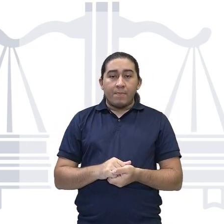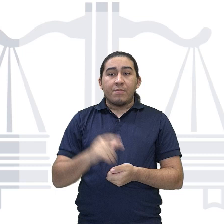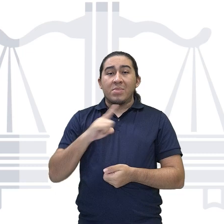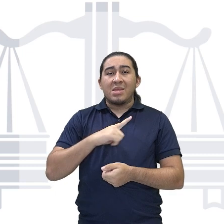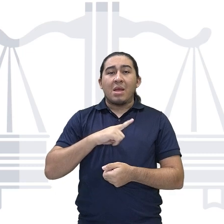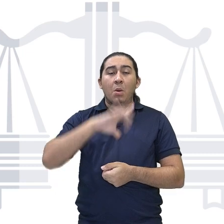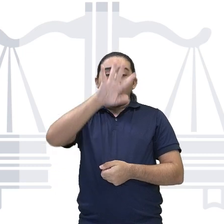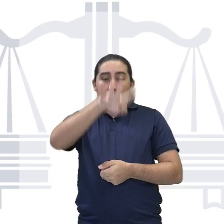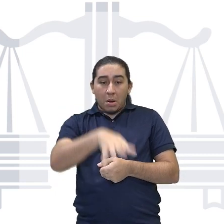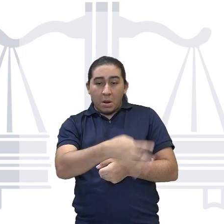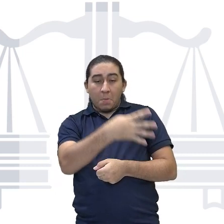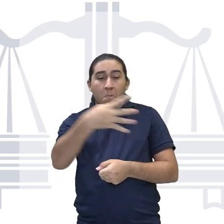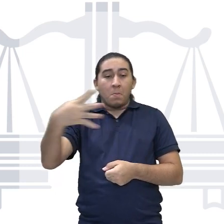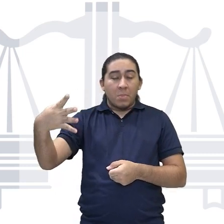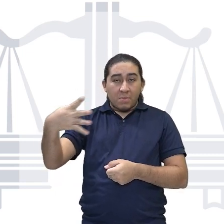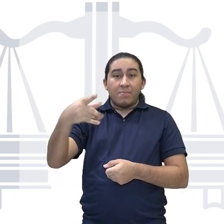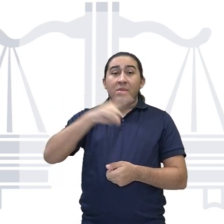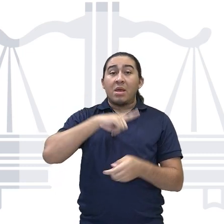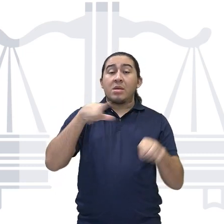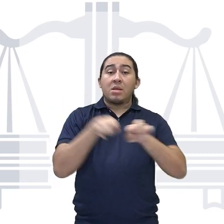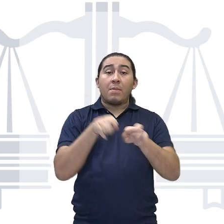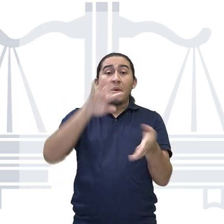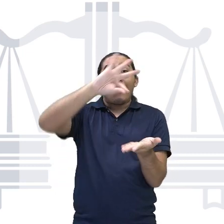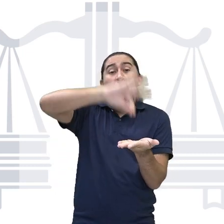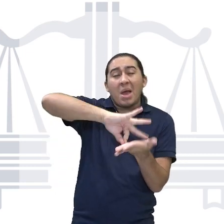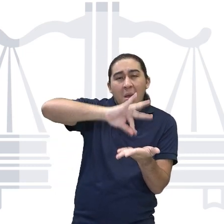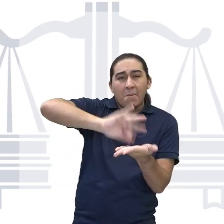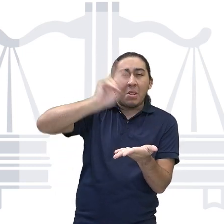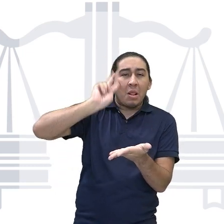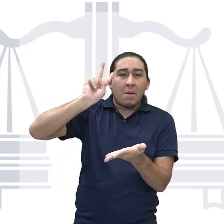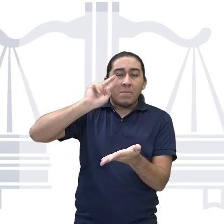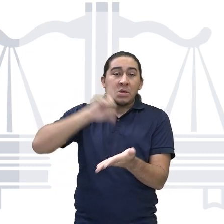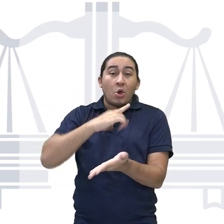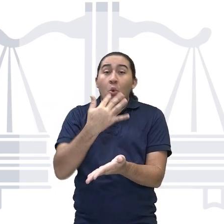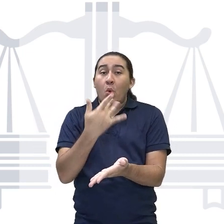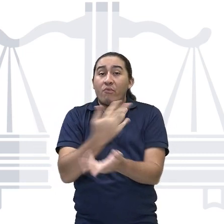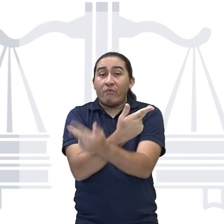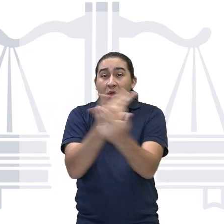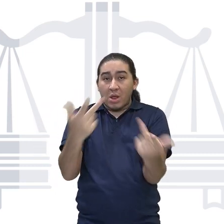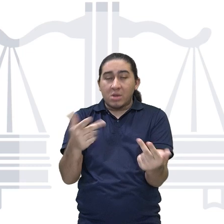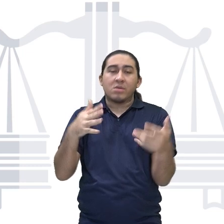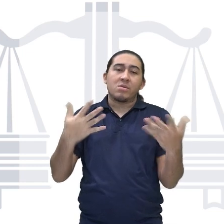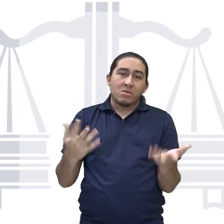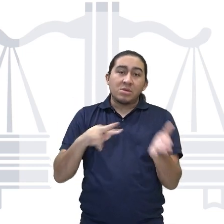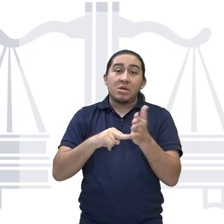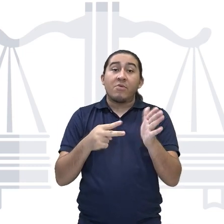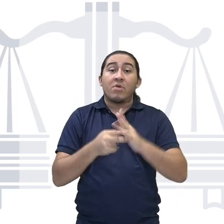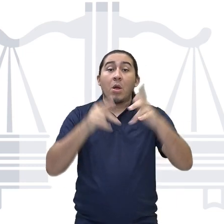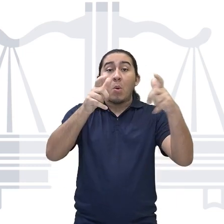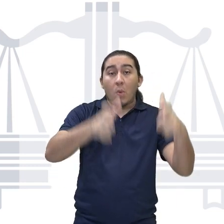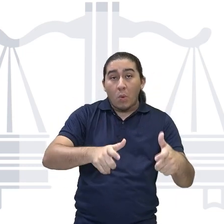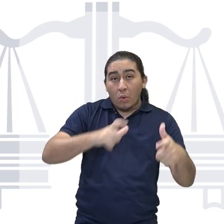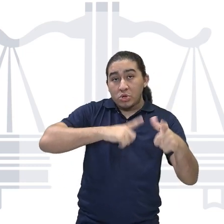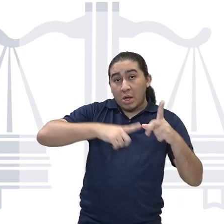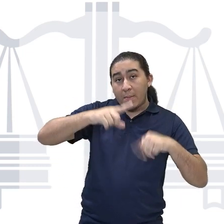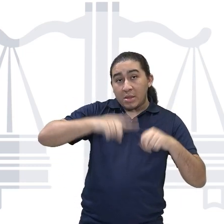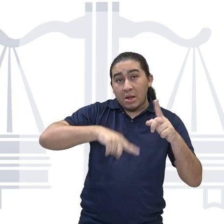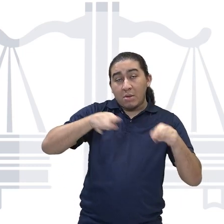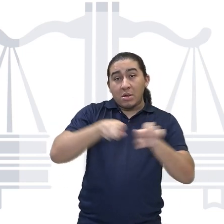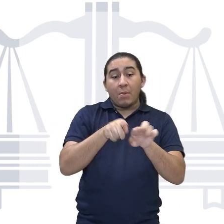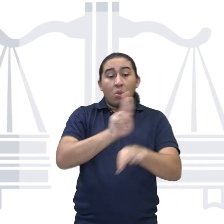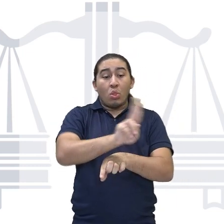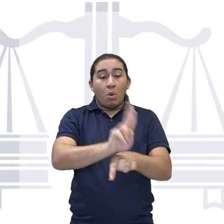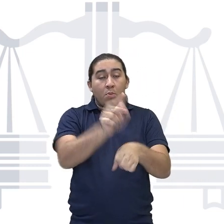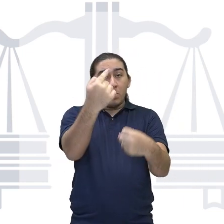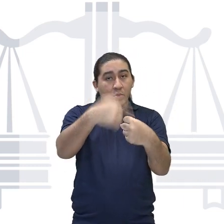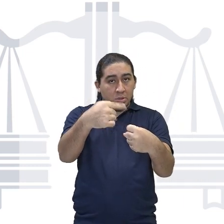aquele mapinha lá também, todo o código geográfico, a gente sabe aonde cada antena, cada equipamento está. Né? Então, a gente faz